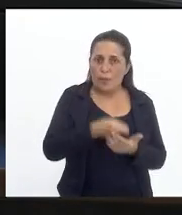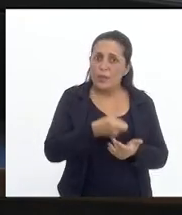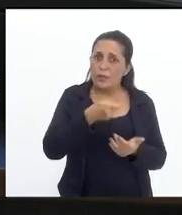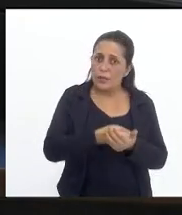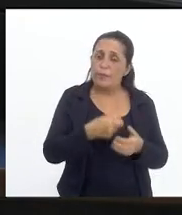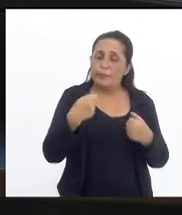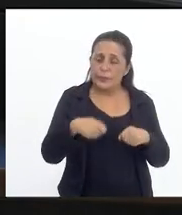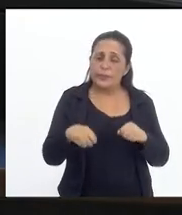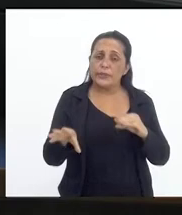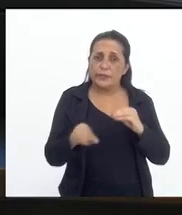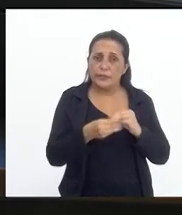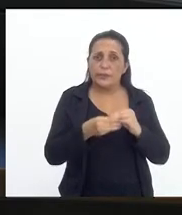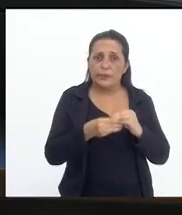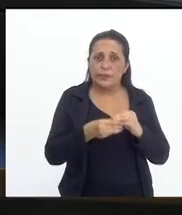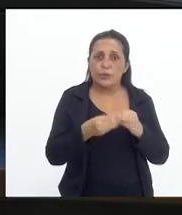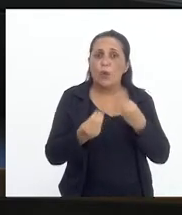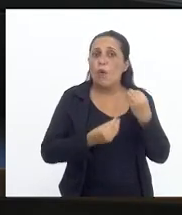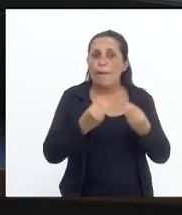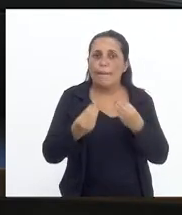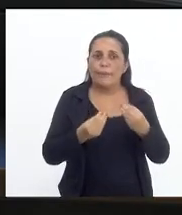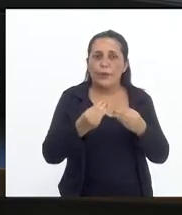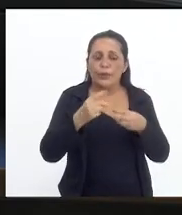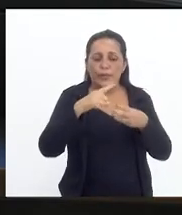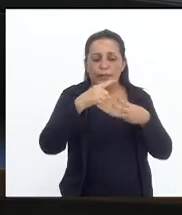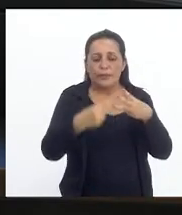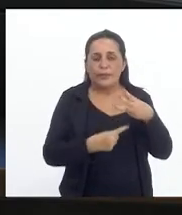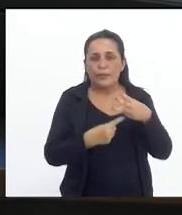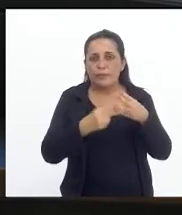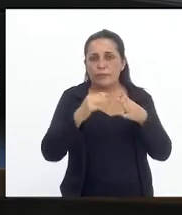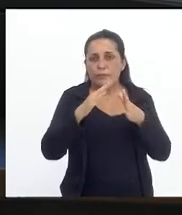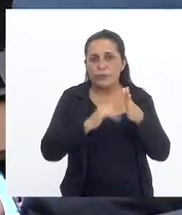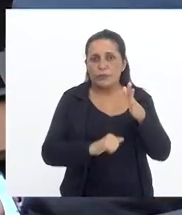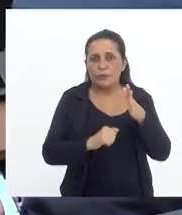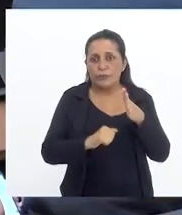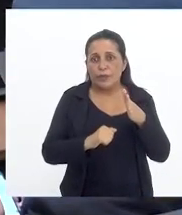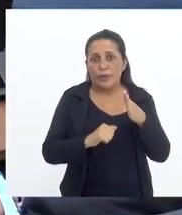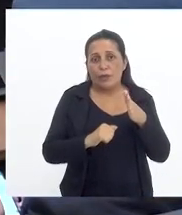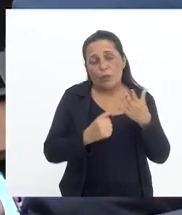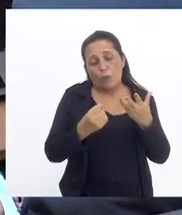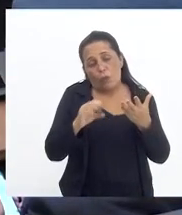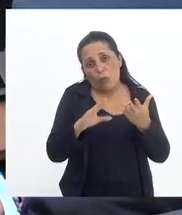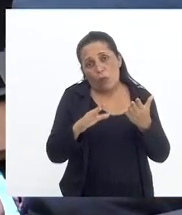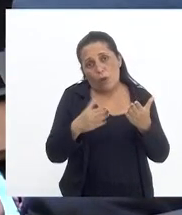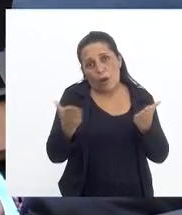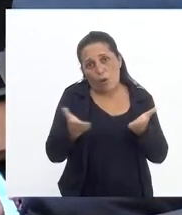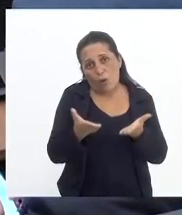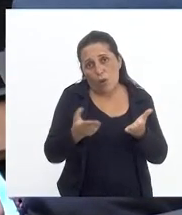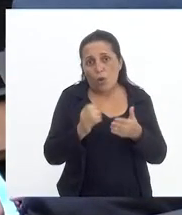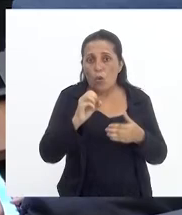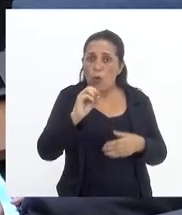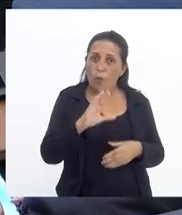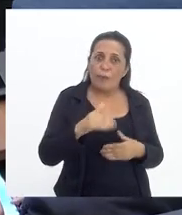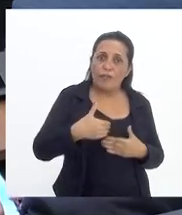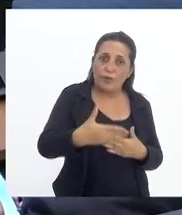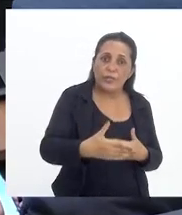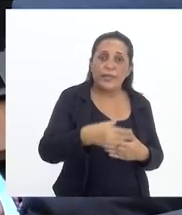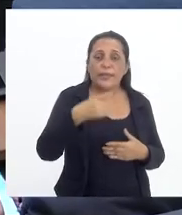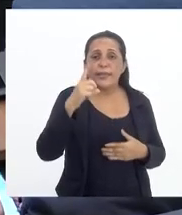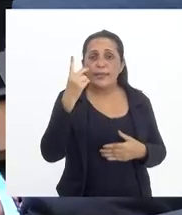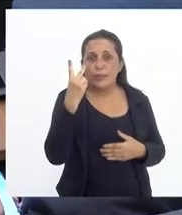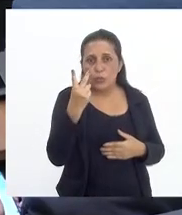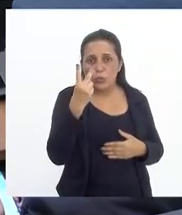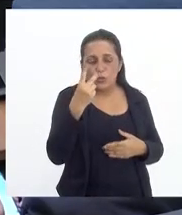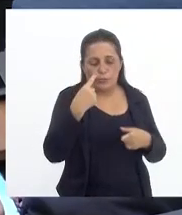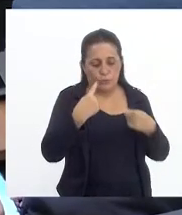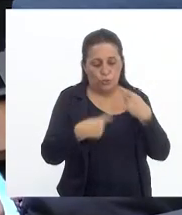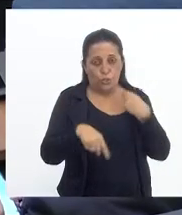alguma dessas medidas o treino e vai ter que ser extinto seja para frente ou seja o atual Existem duas para